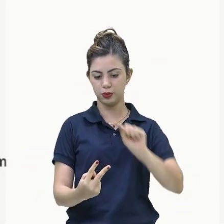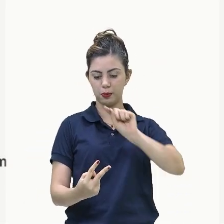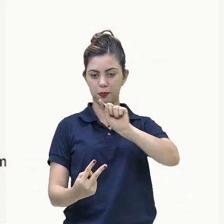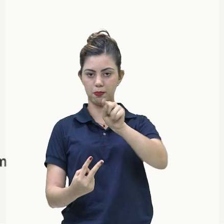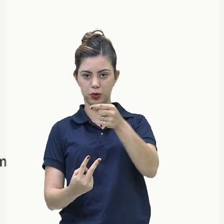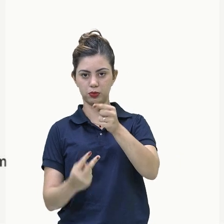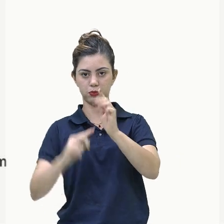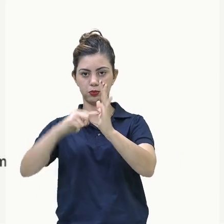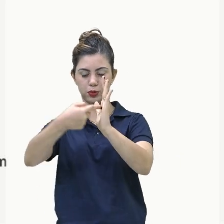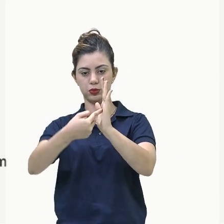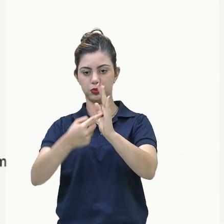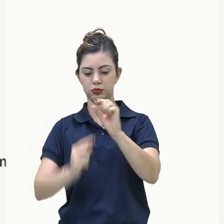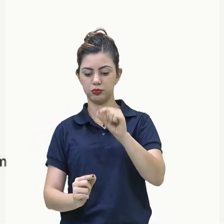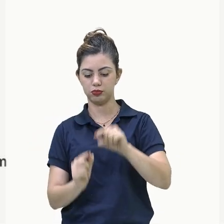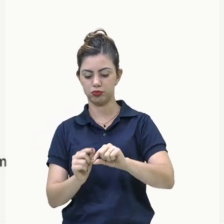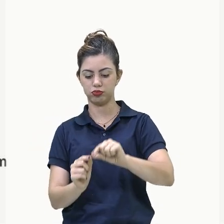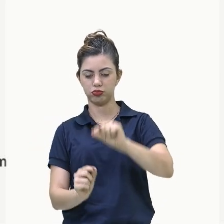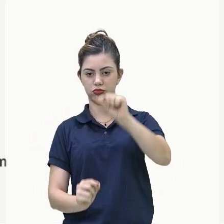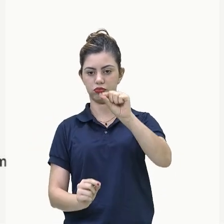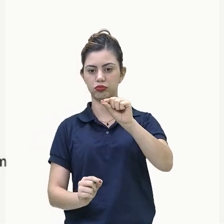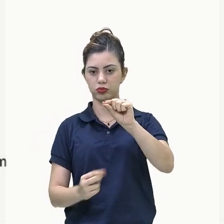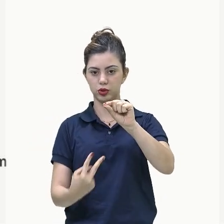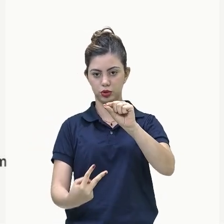eixo x.